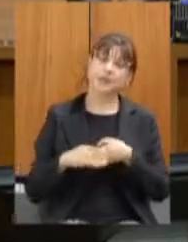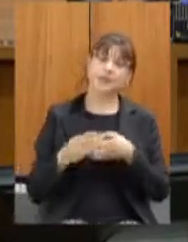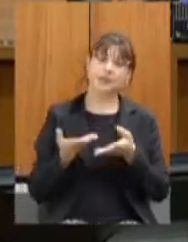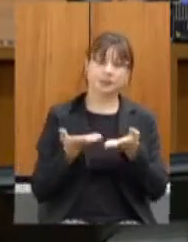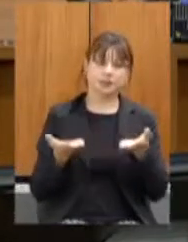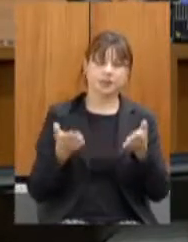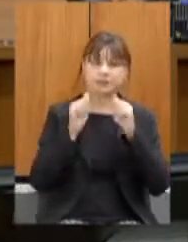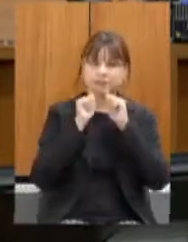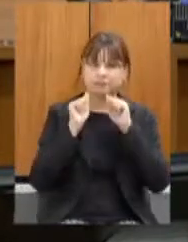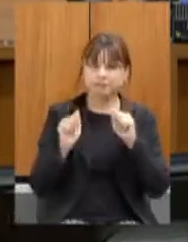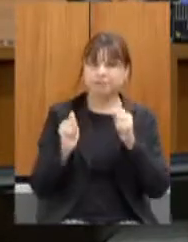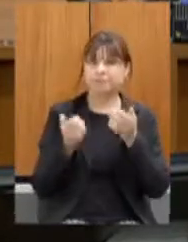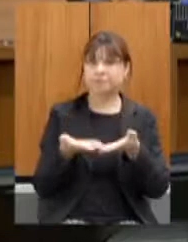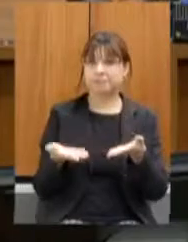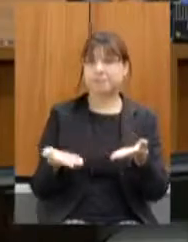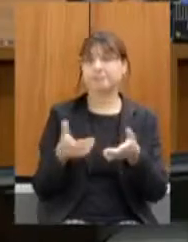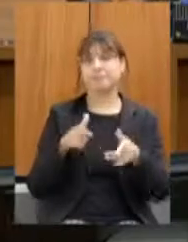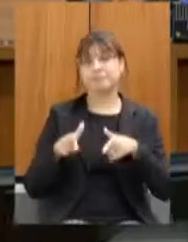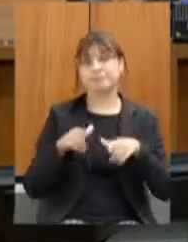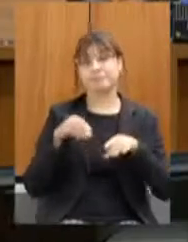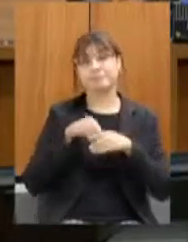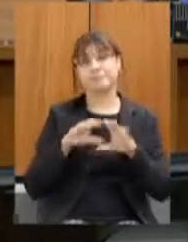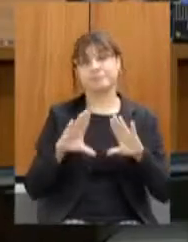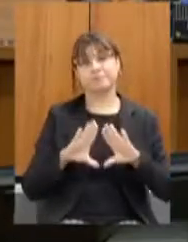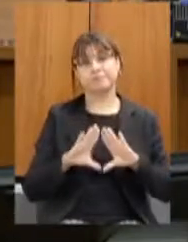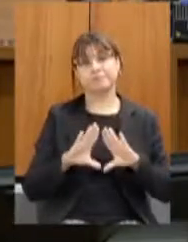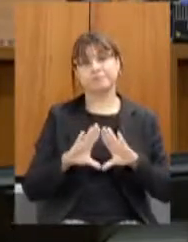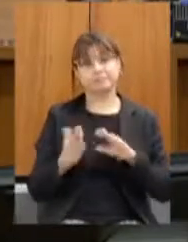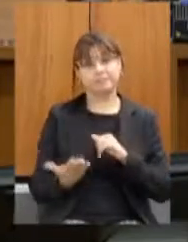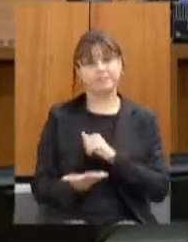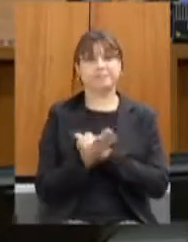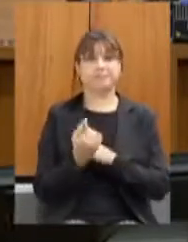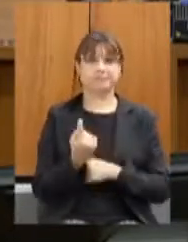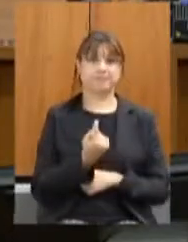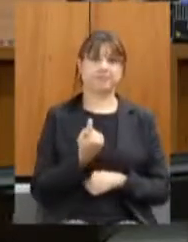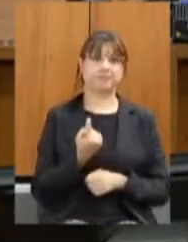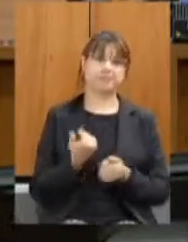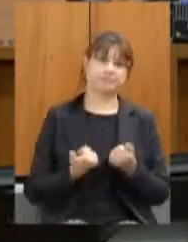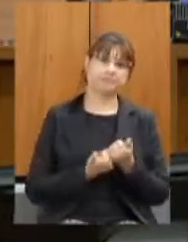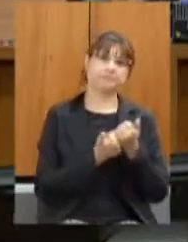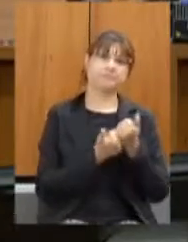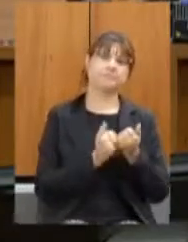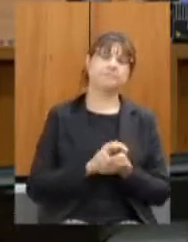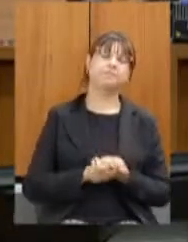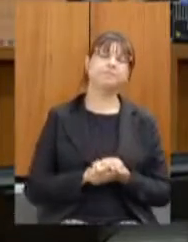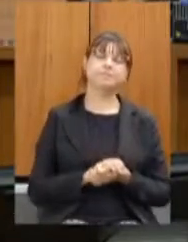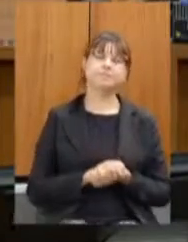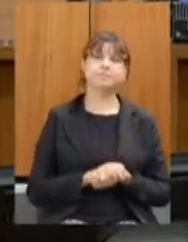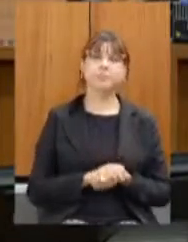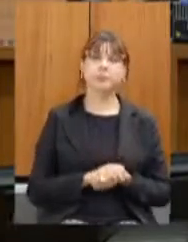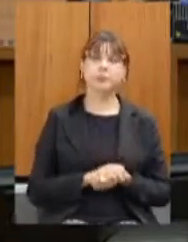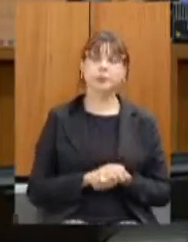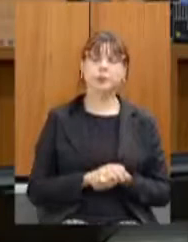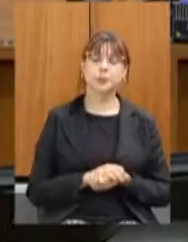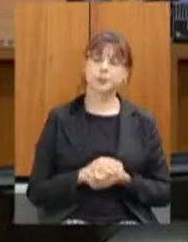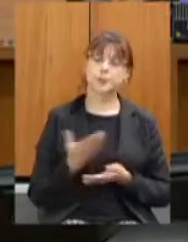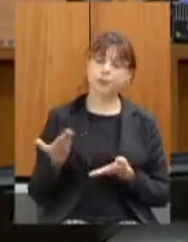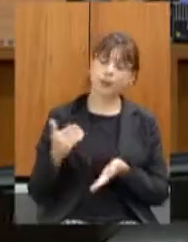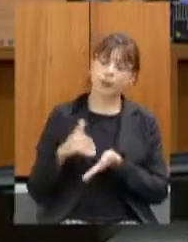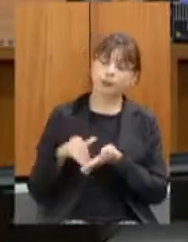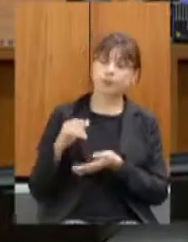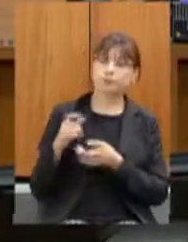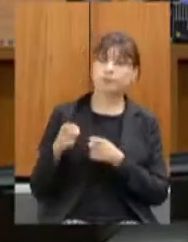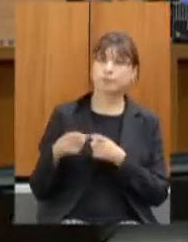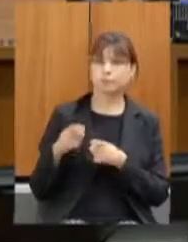da Assembleia dos dão todo suporte aqui ó o doutor Carlos Eduardo quero fazer